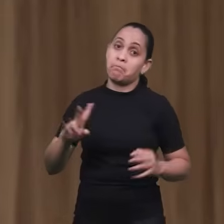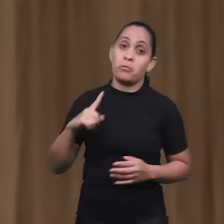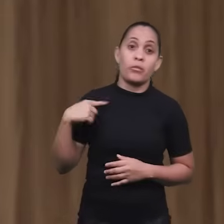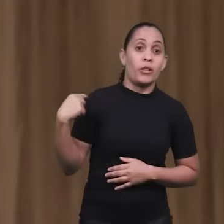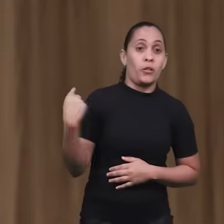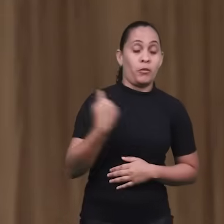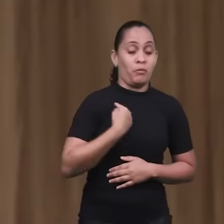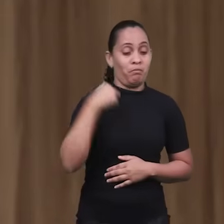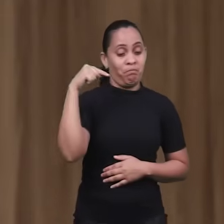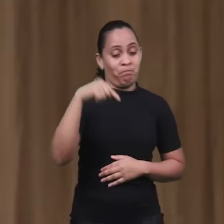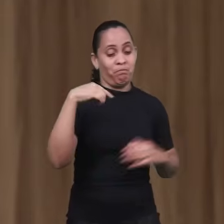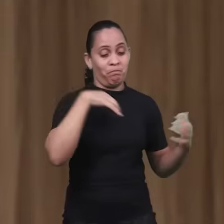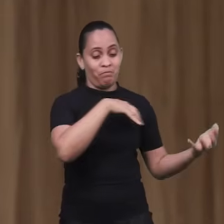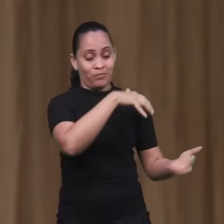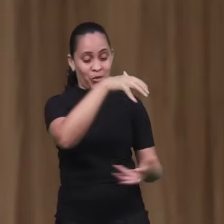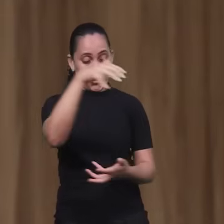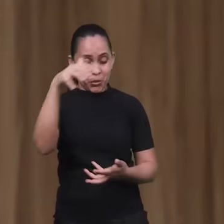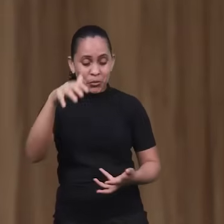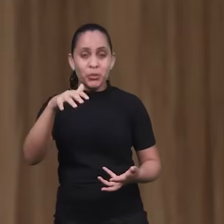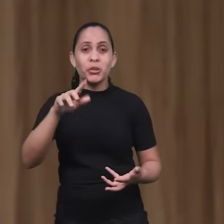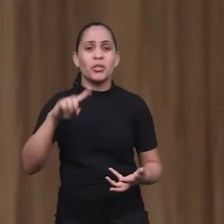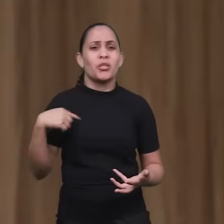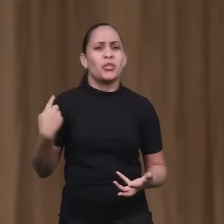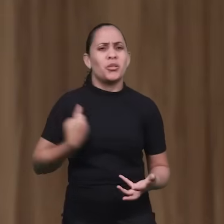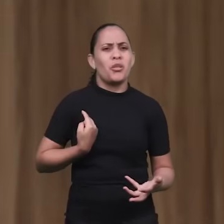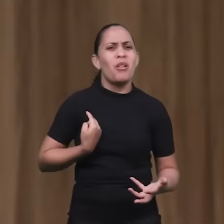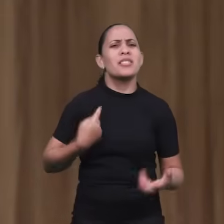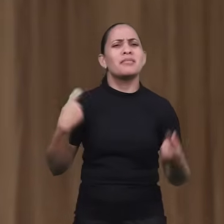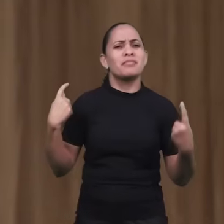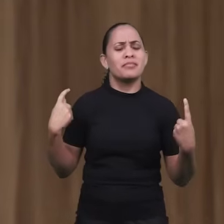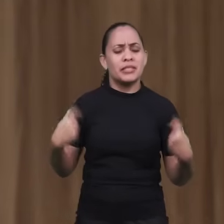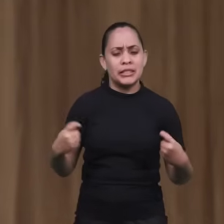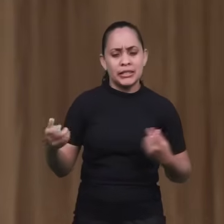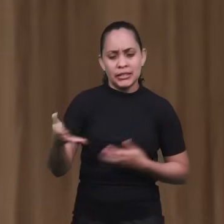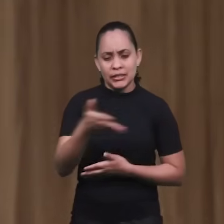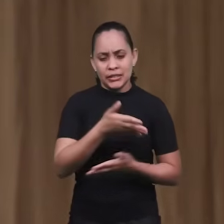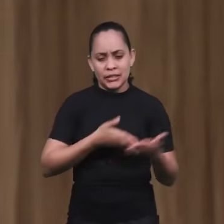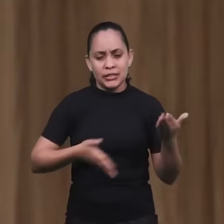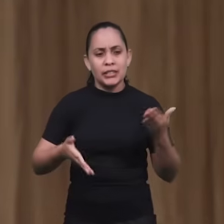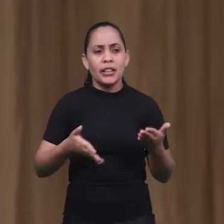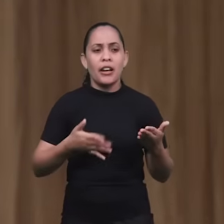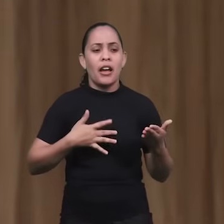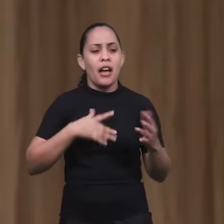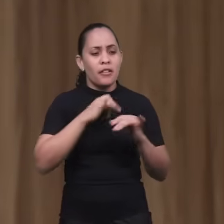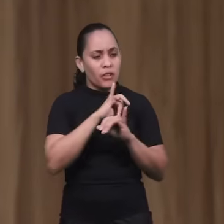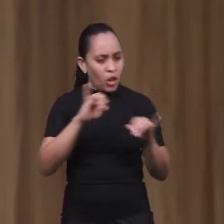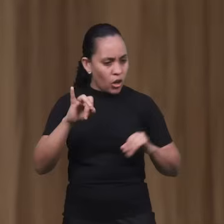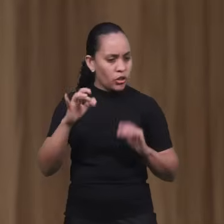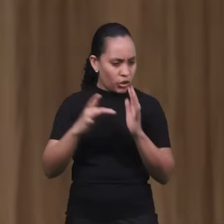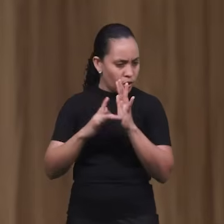escuras, longe de Deus. Por isso, quando estamos no mundo,